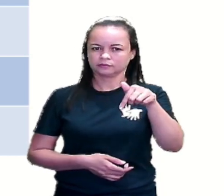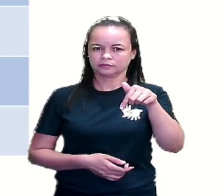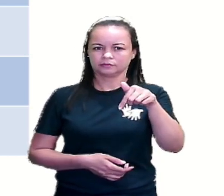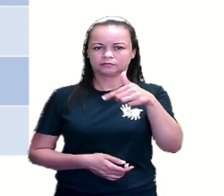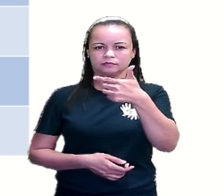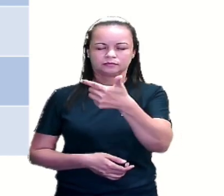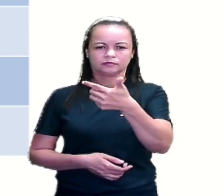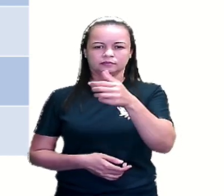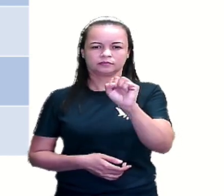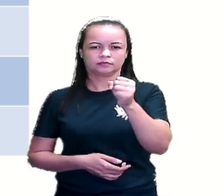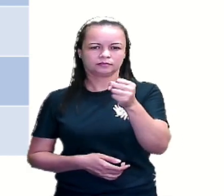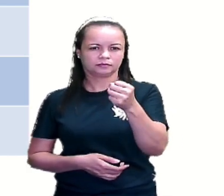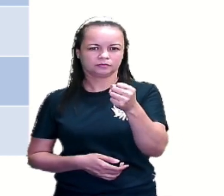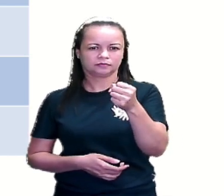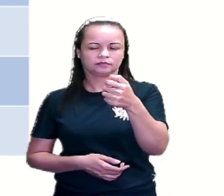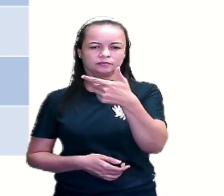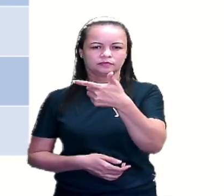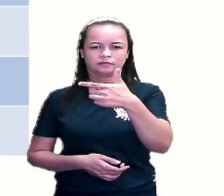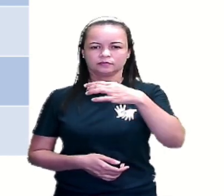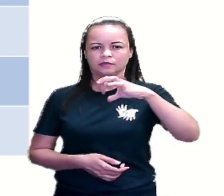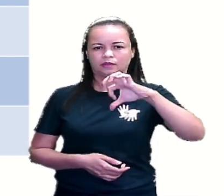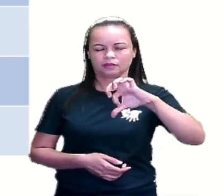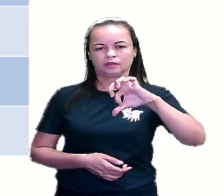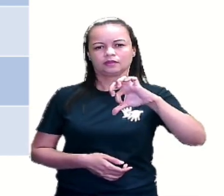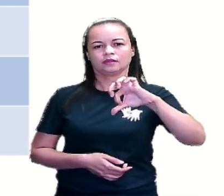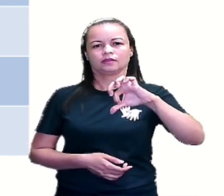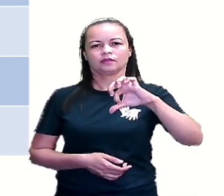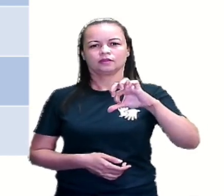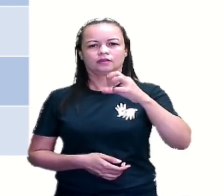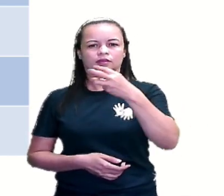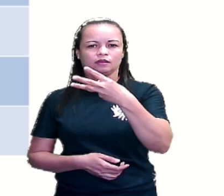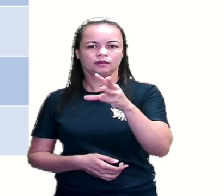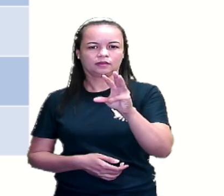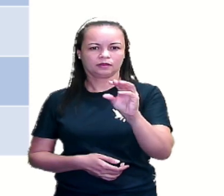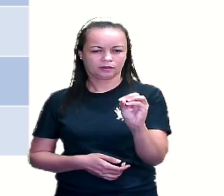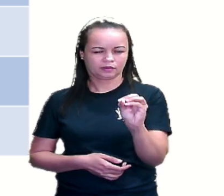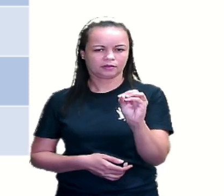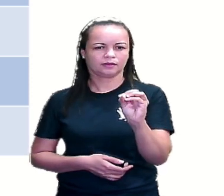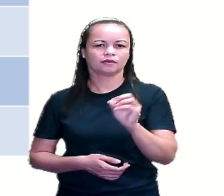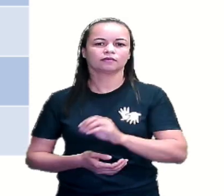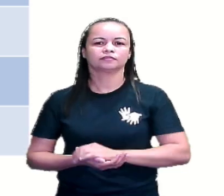27, 28, 29, 30.